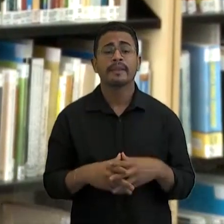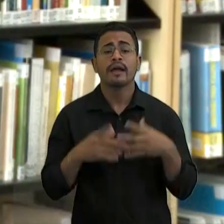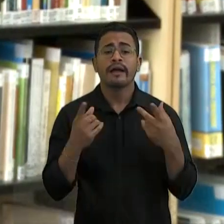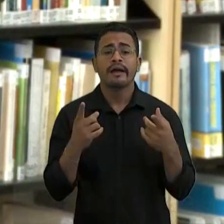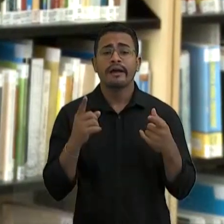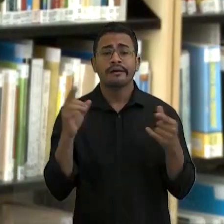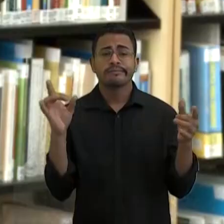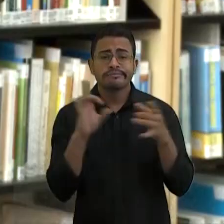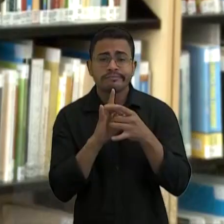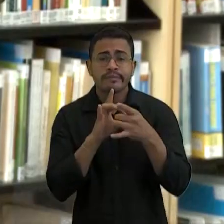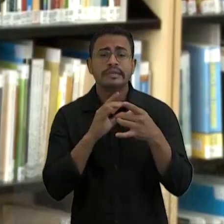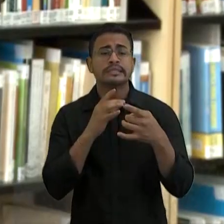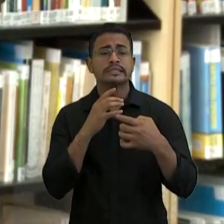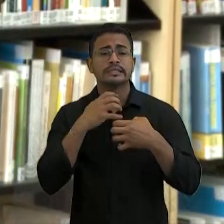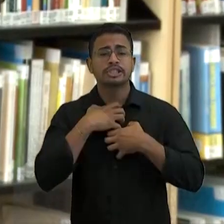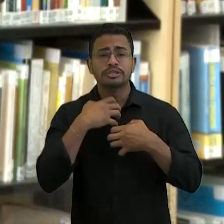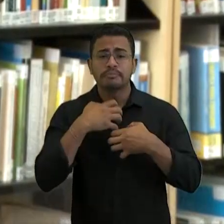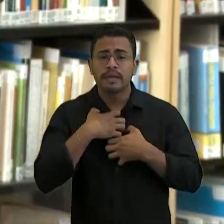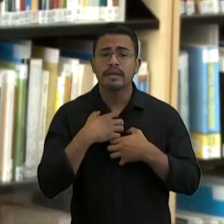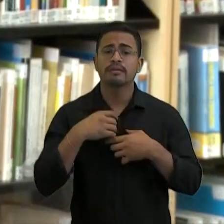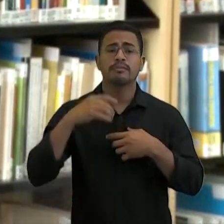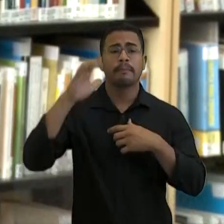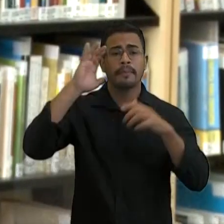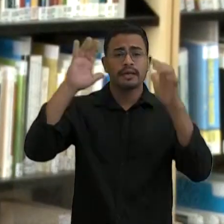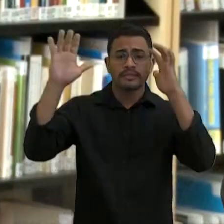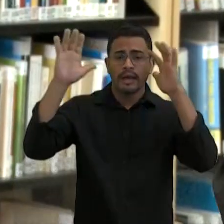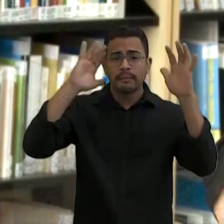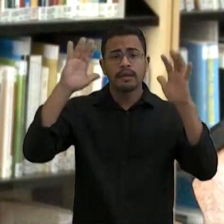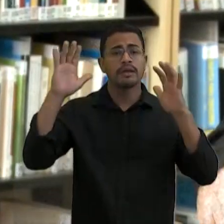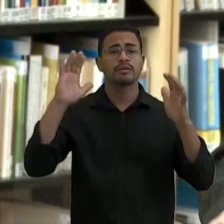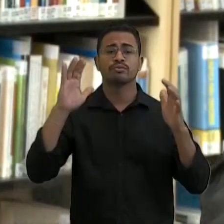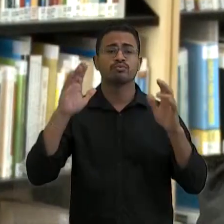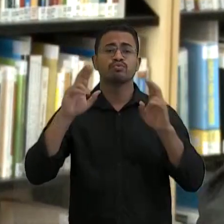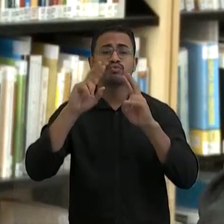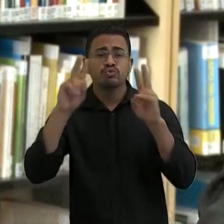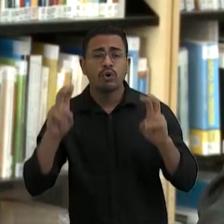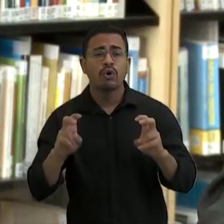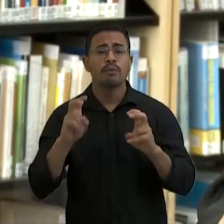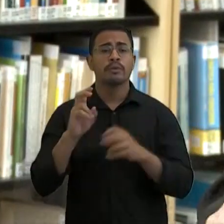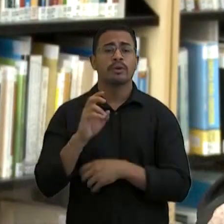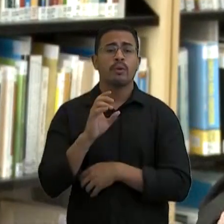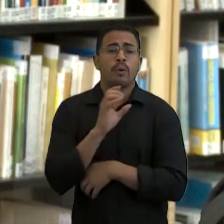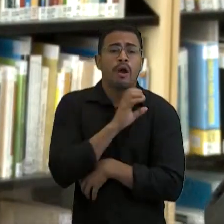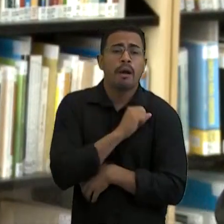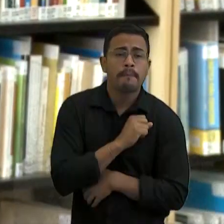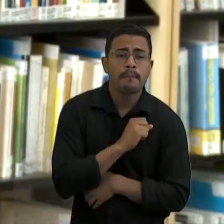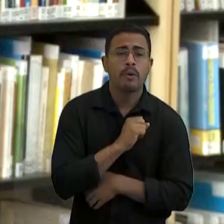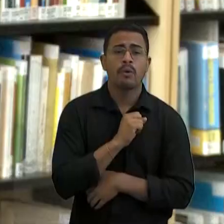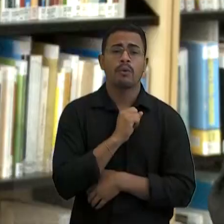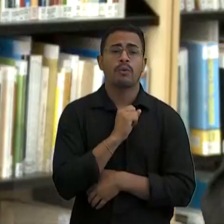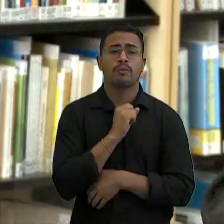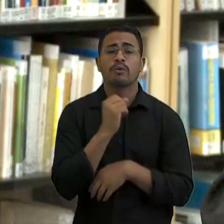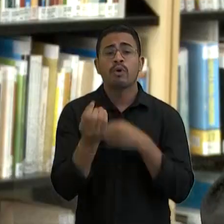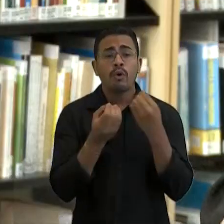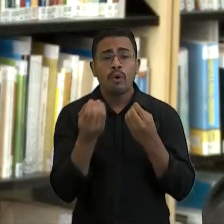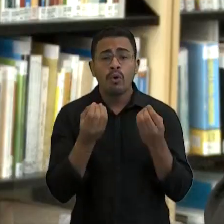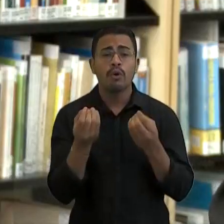sentimentos e pensamentos em relação ao lirismo amoroso, aquilo que se dedica